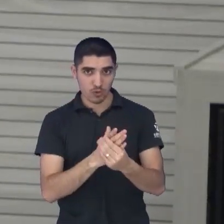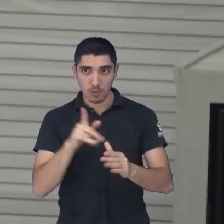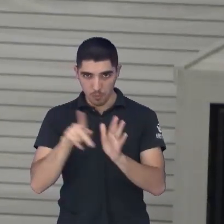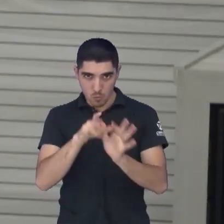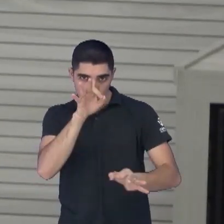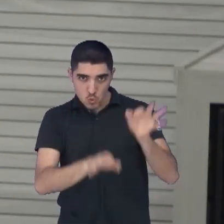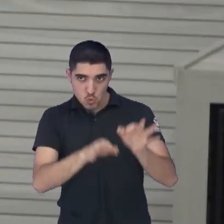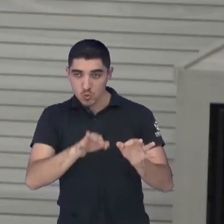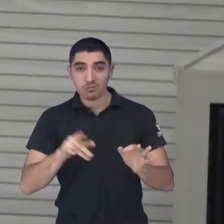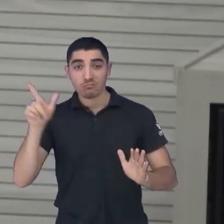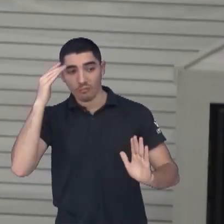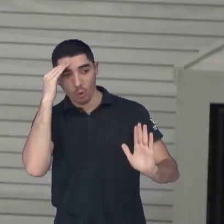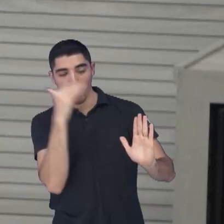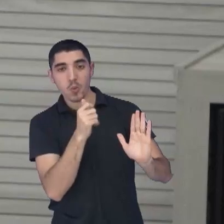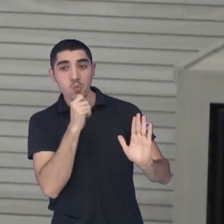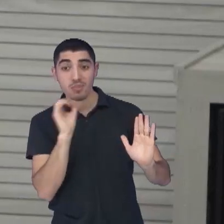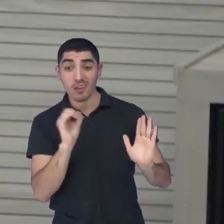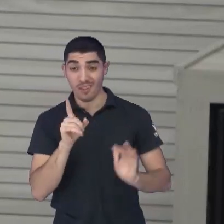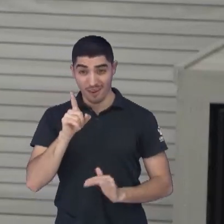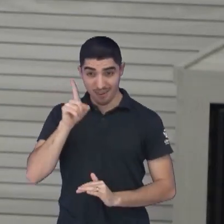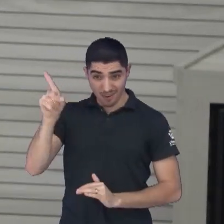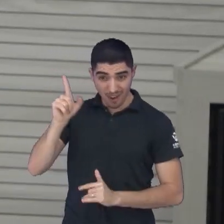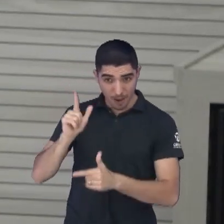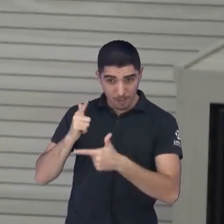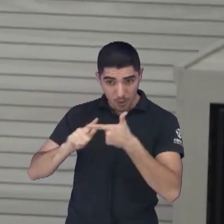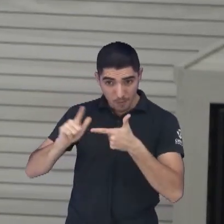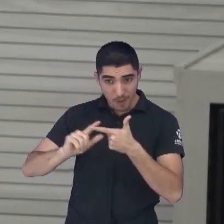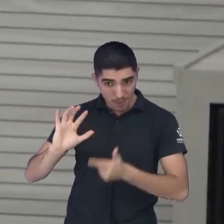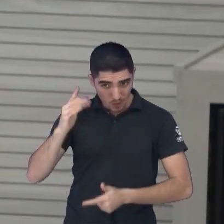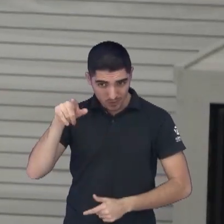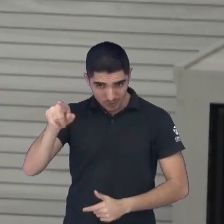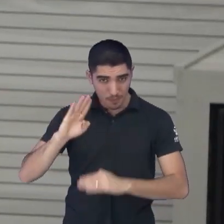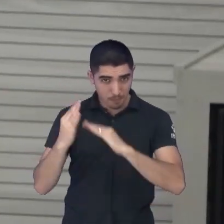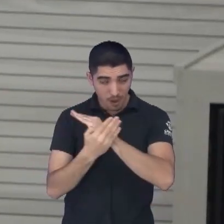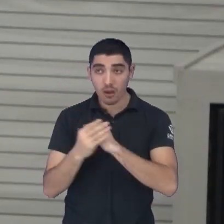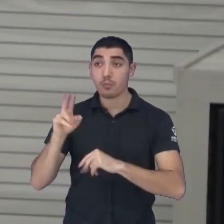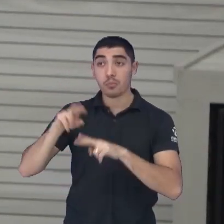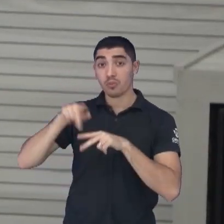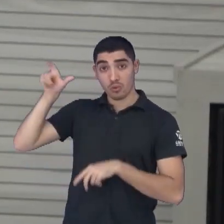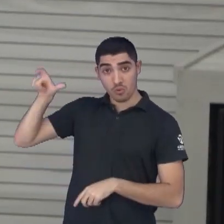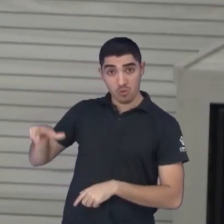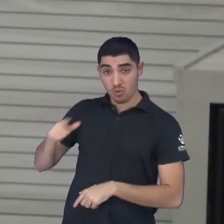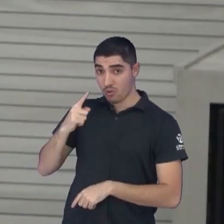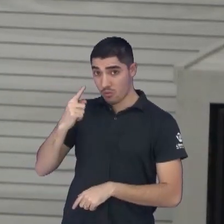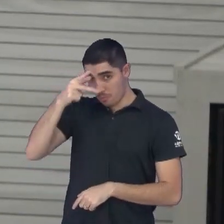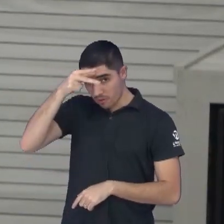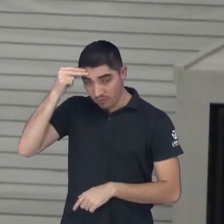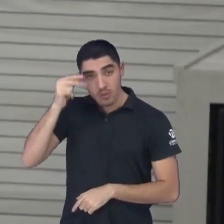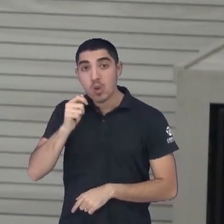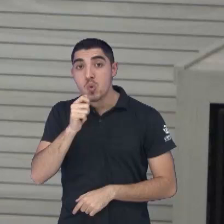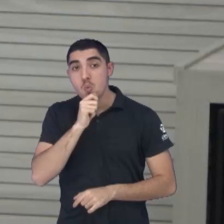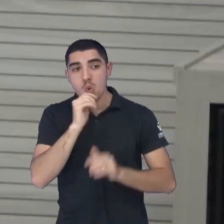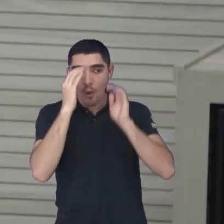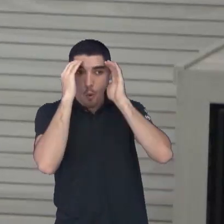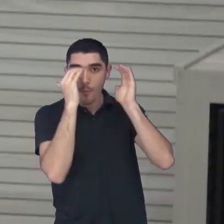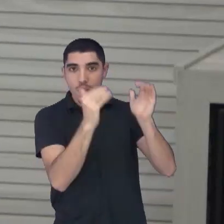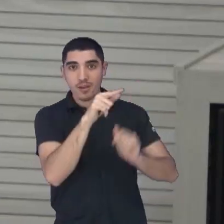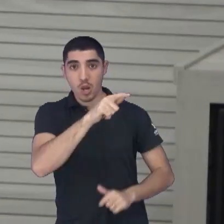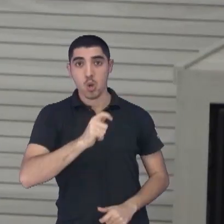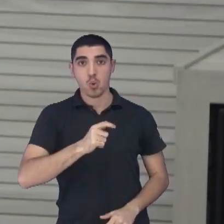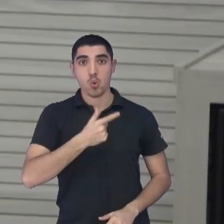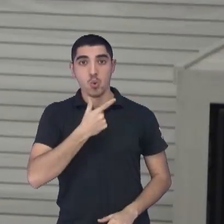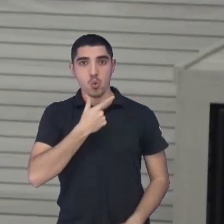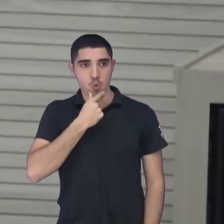se cumpre. O que você está vendo lá com vocês é uma desobediência da ordem do juiz, né? Então, a gente vai estar, com certeza, agindo lá